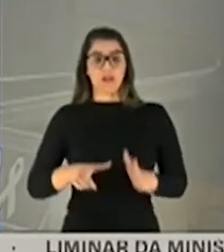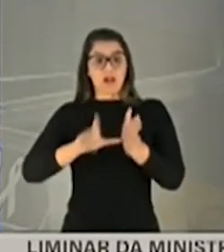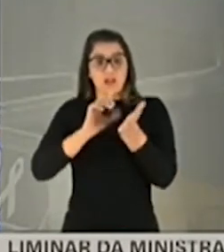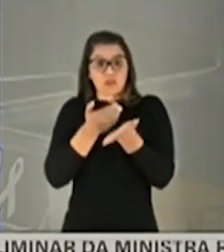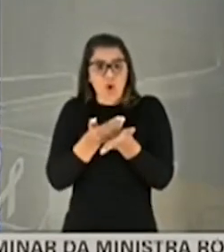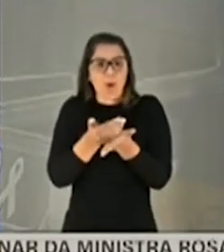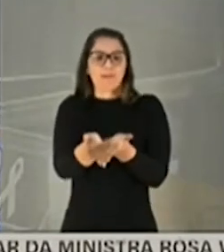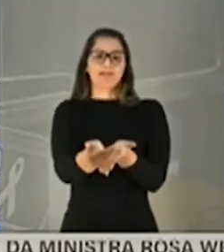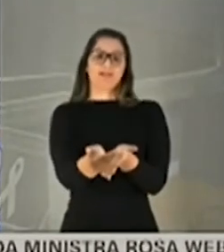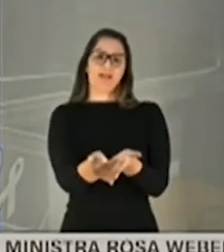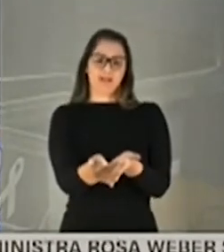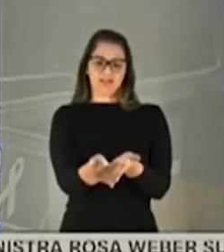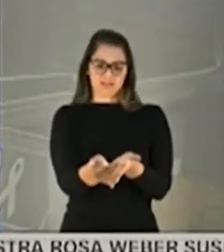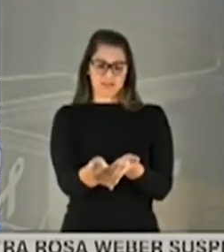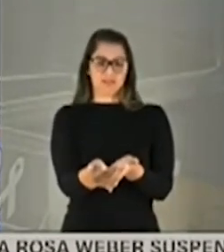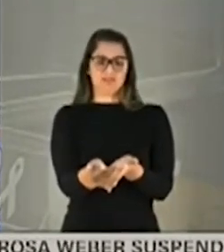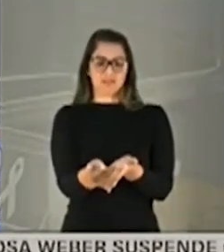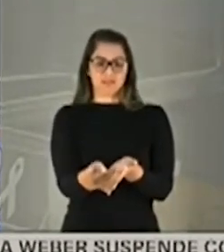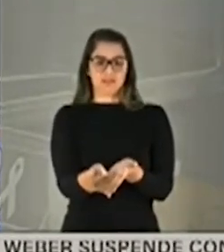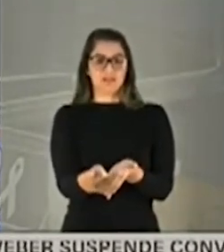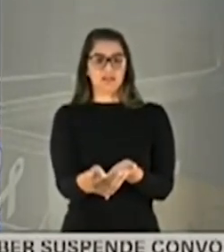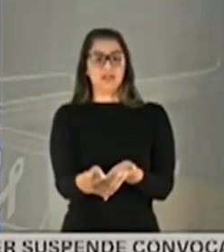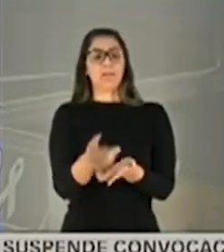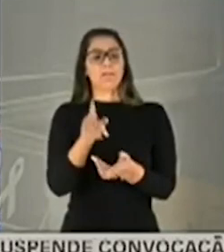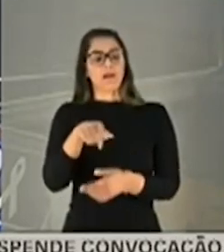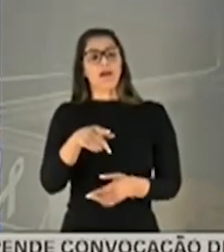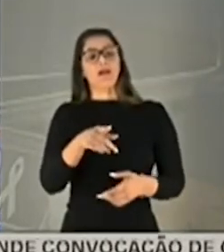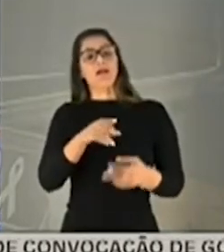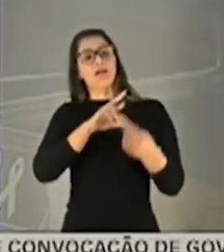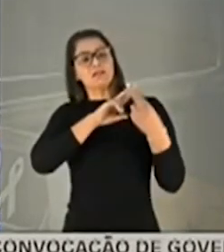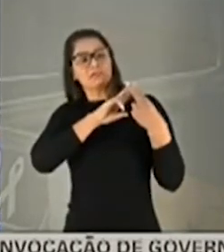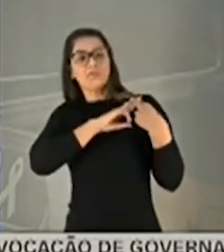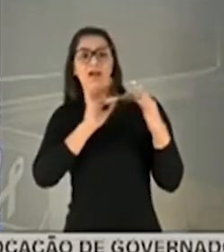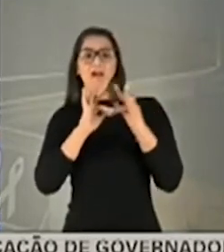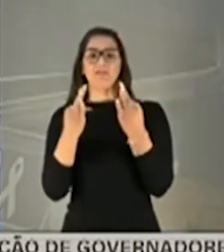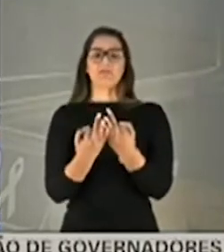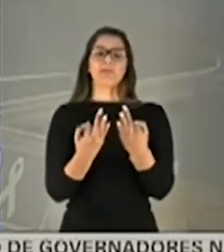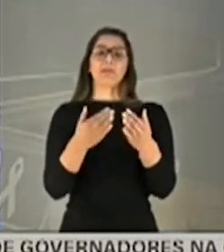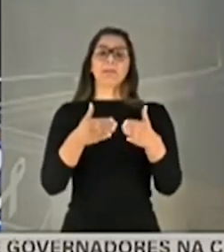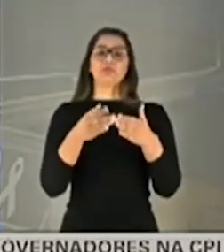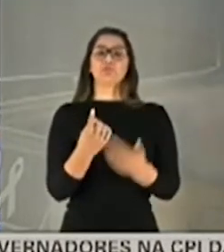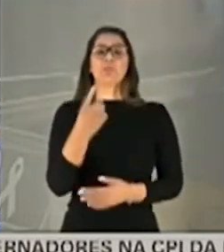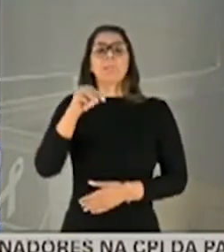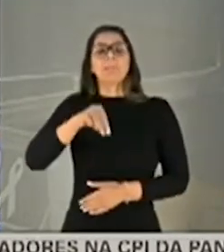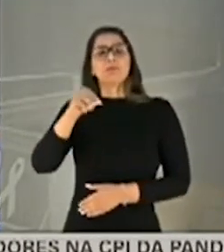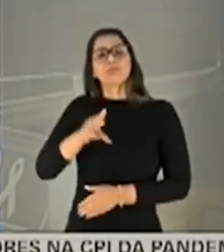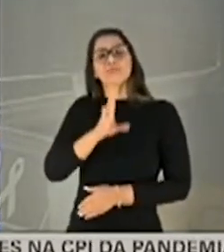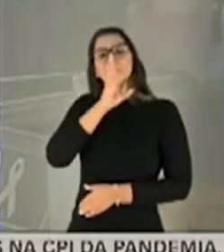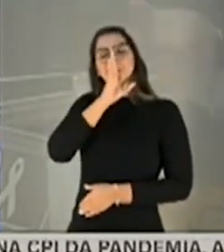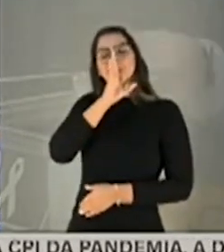qualquer coisa, em sinal de respeito às famílias, pedir um minuto de silêncio em homenagem